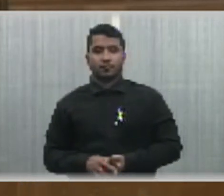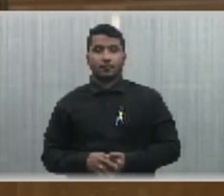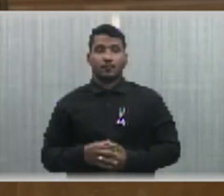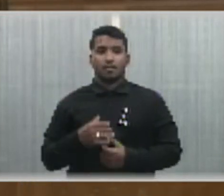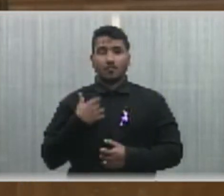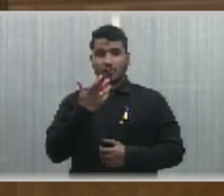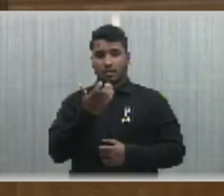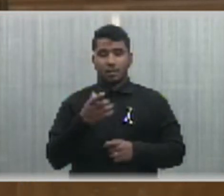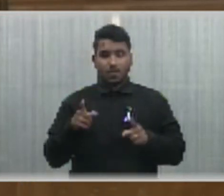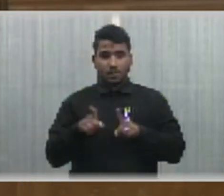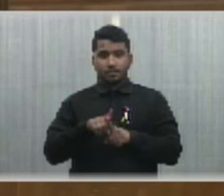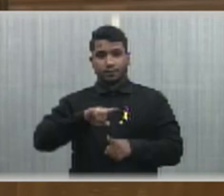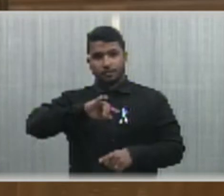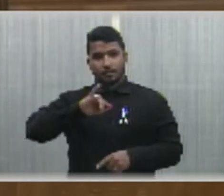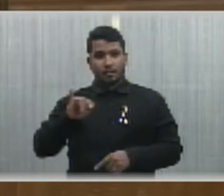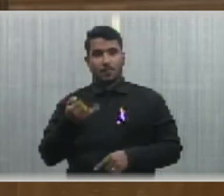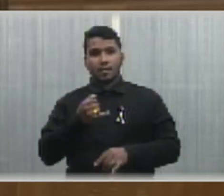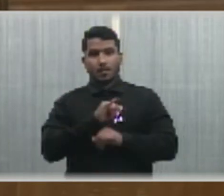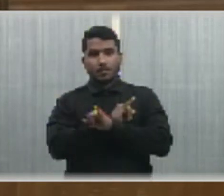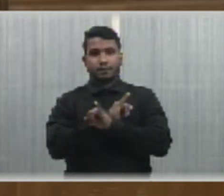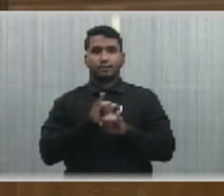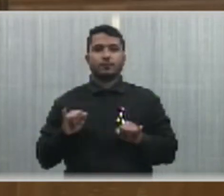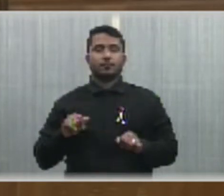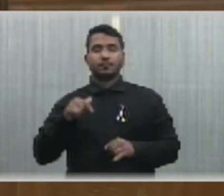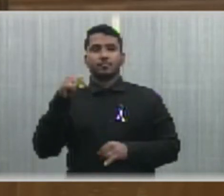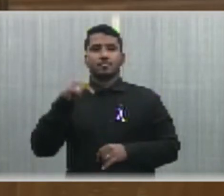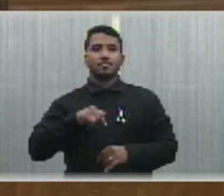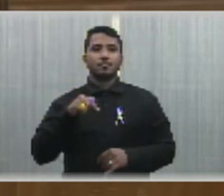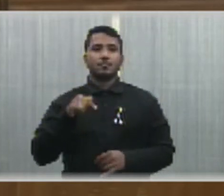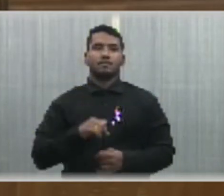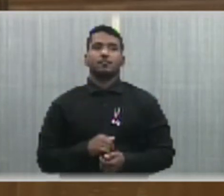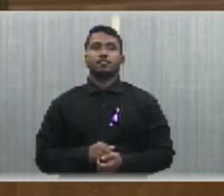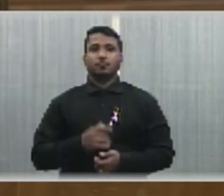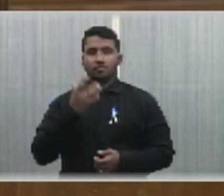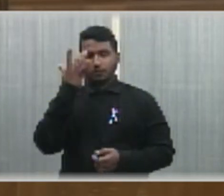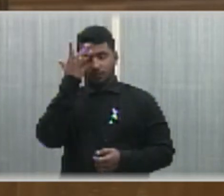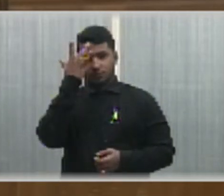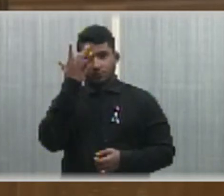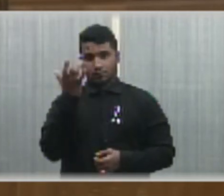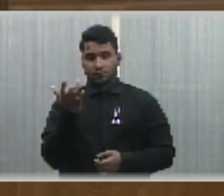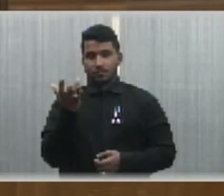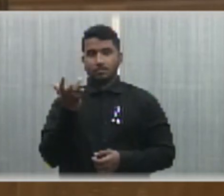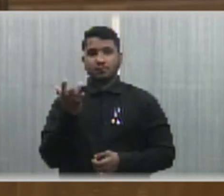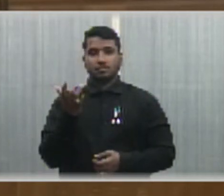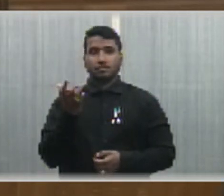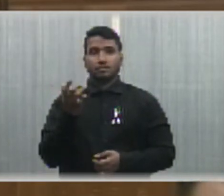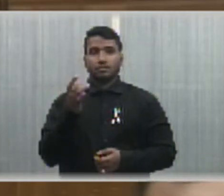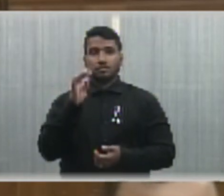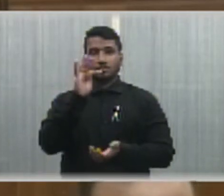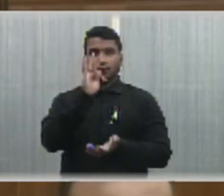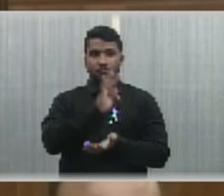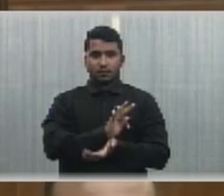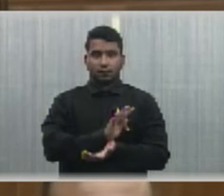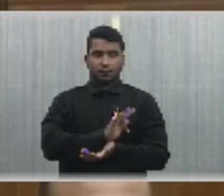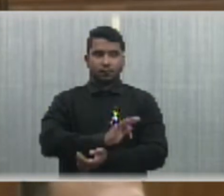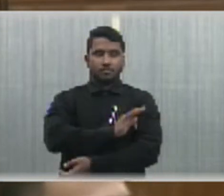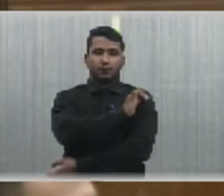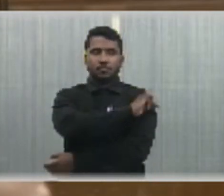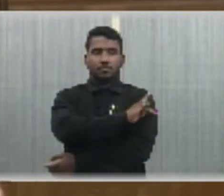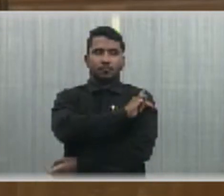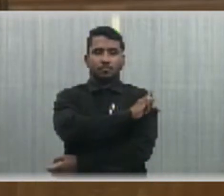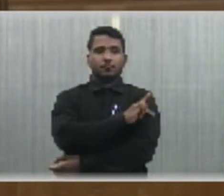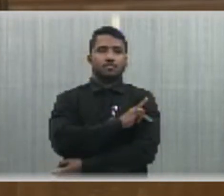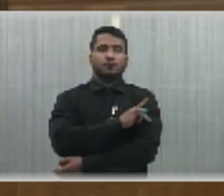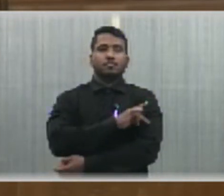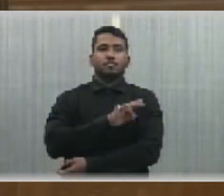aproveitar para registrar aqui, amanhã, Teresina e o Piauí